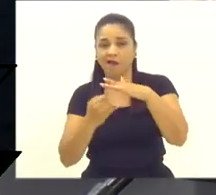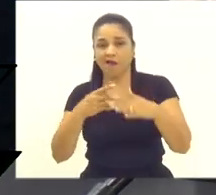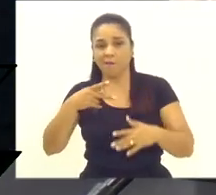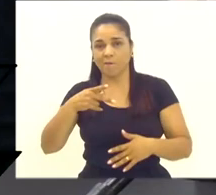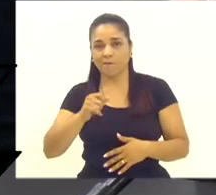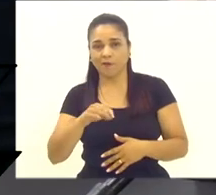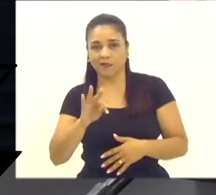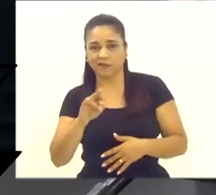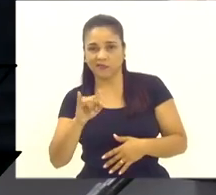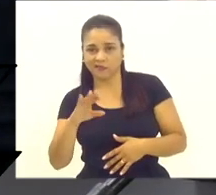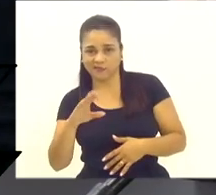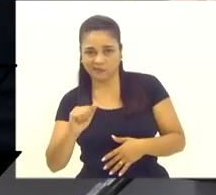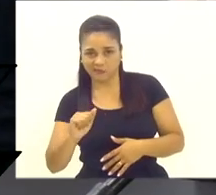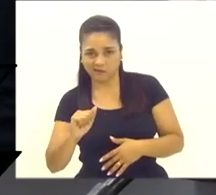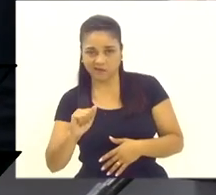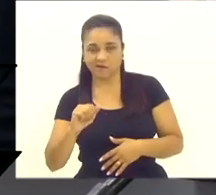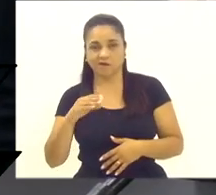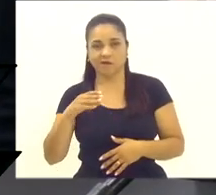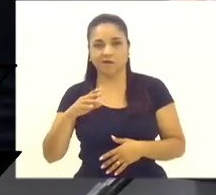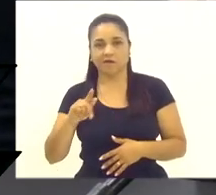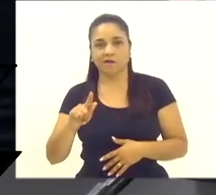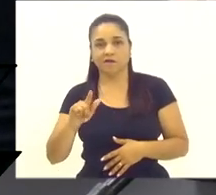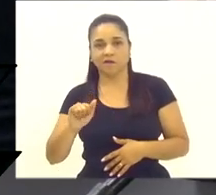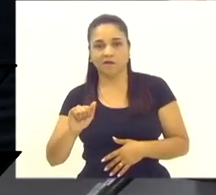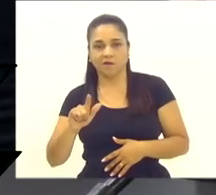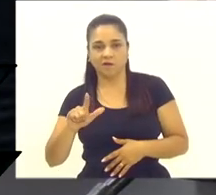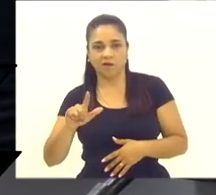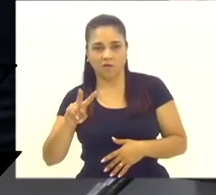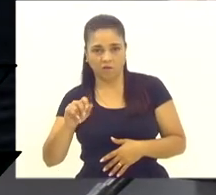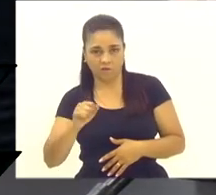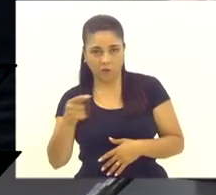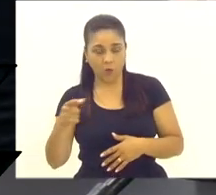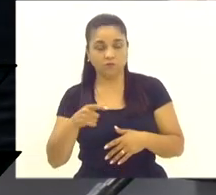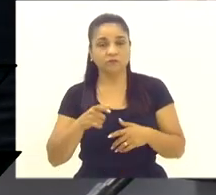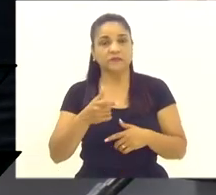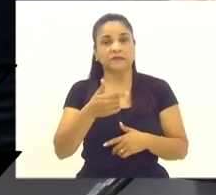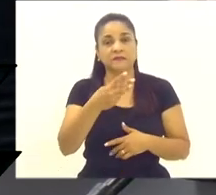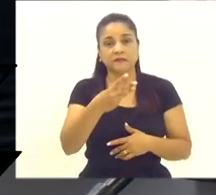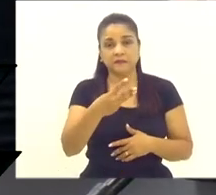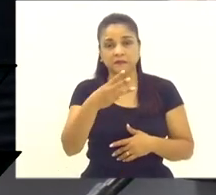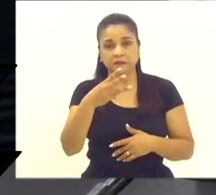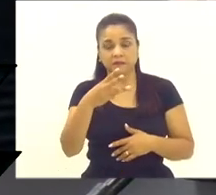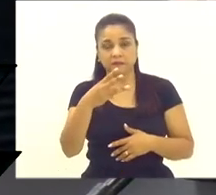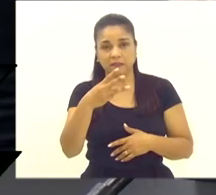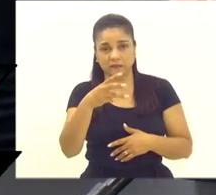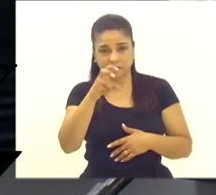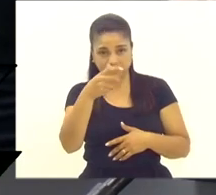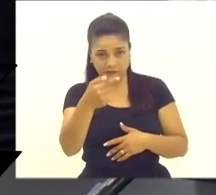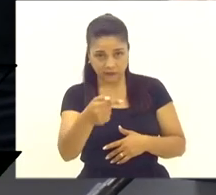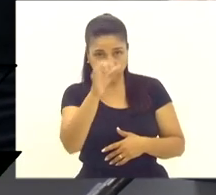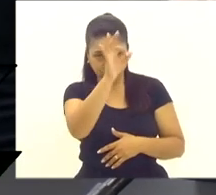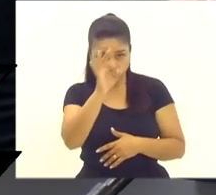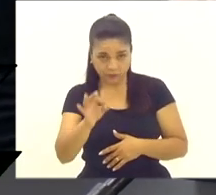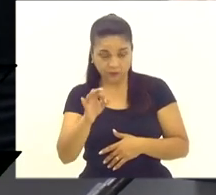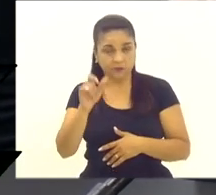32% das mulheres no âmbito político já sofreram disseram que já sofreram algum tipo